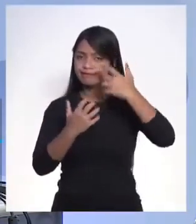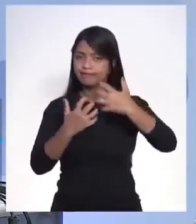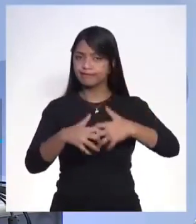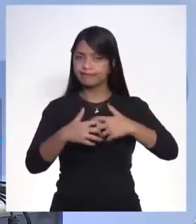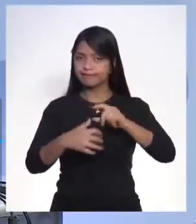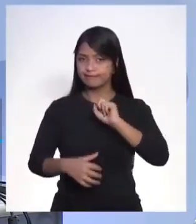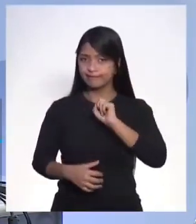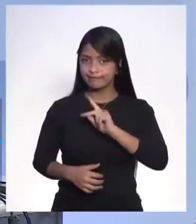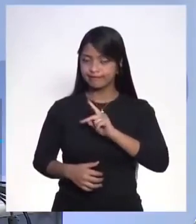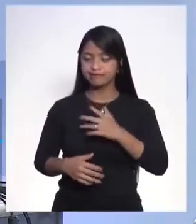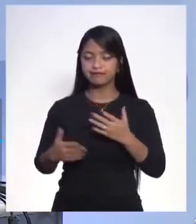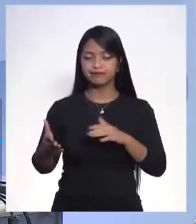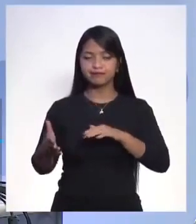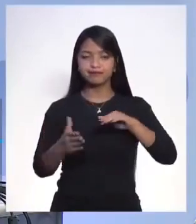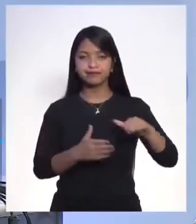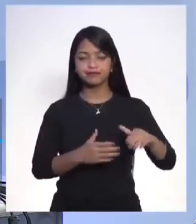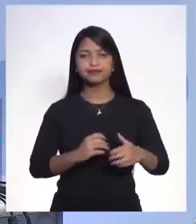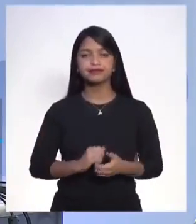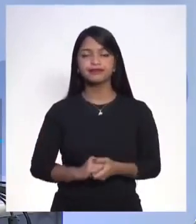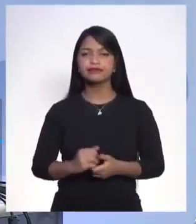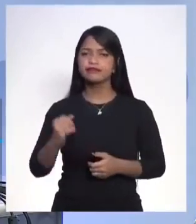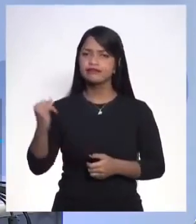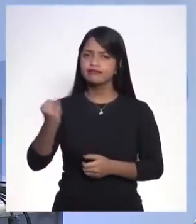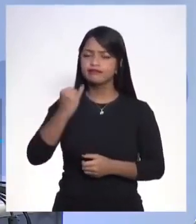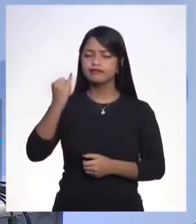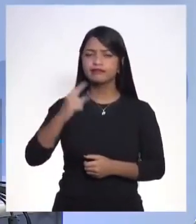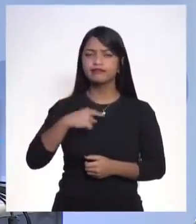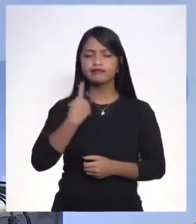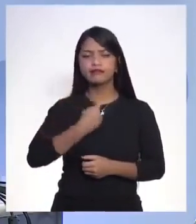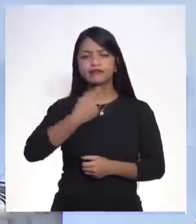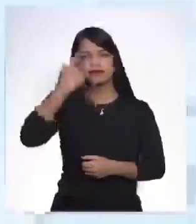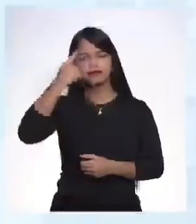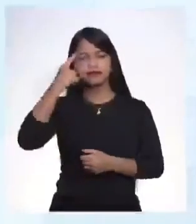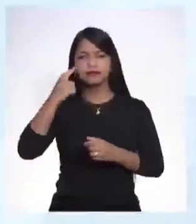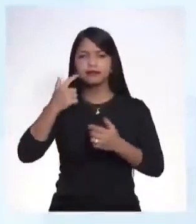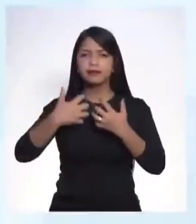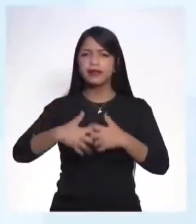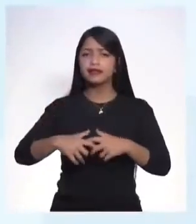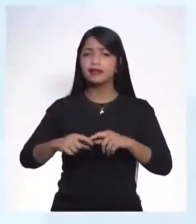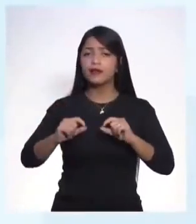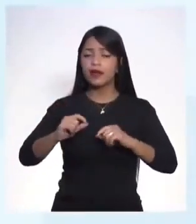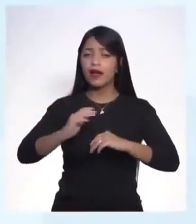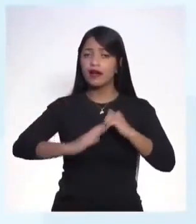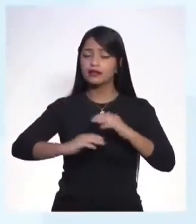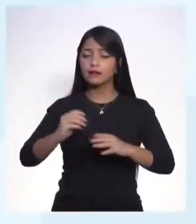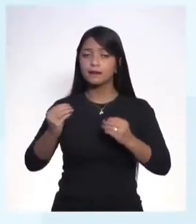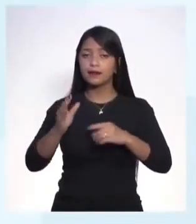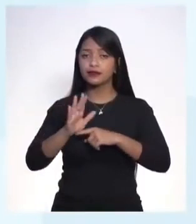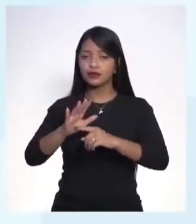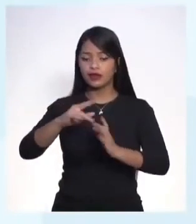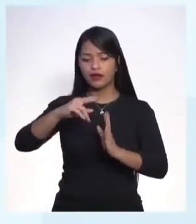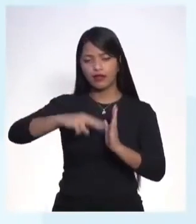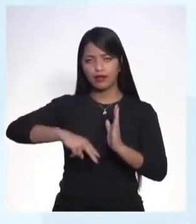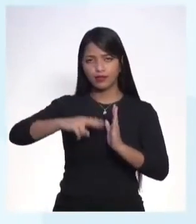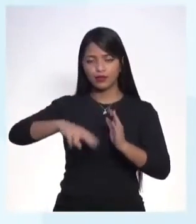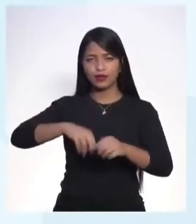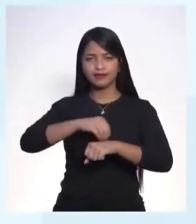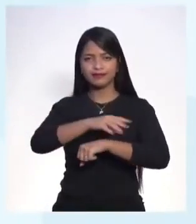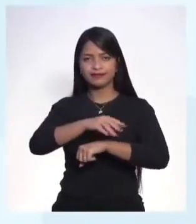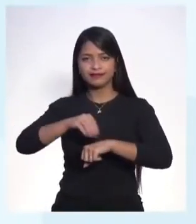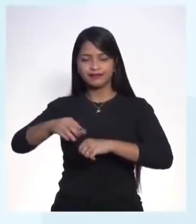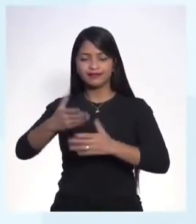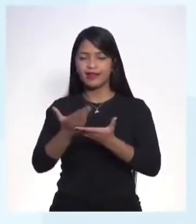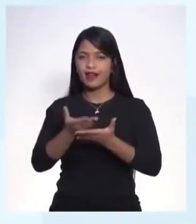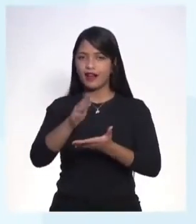aula, é importante pensarmos o quê? Em ações específicas para a mediação das leituras realizadas pelos estudantes,